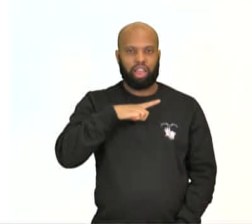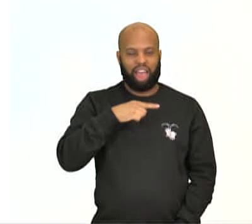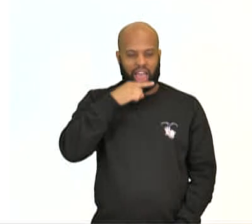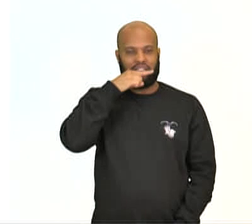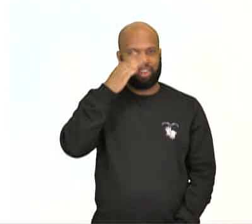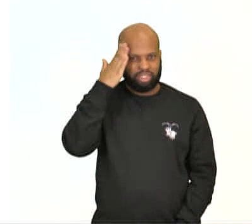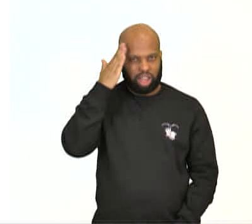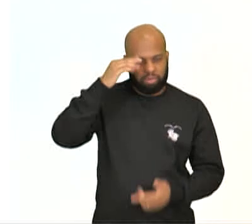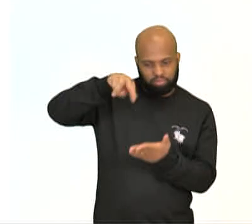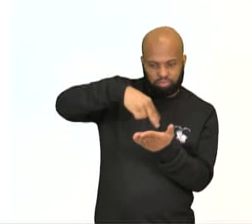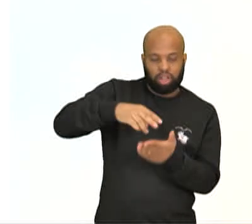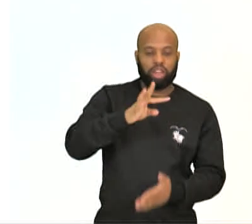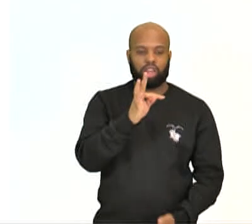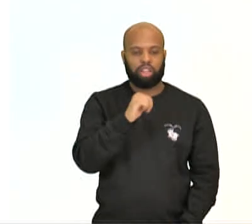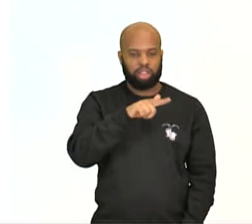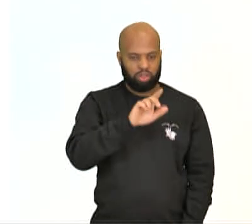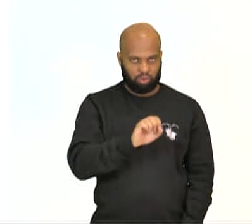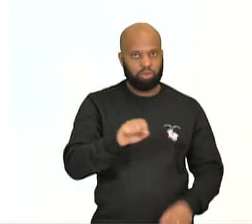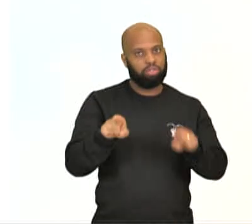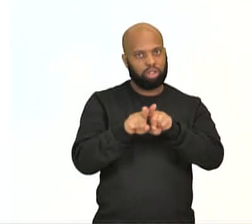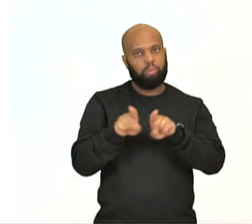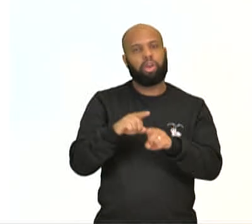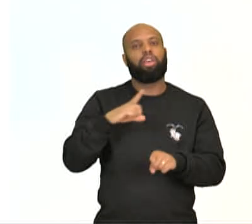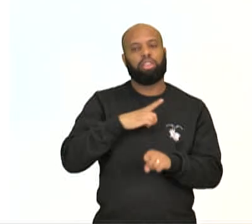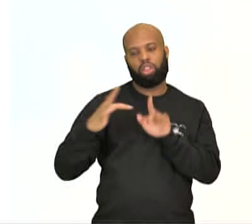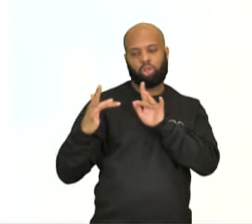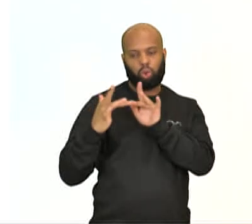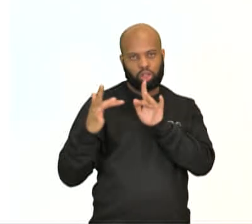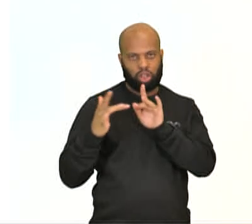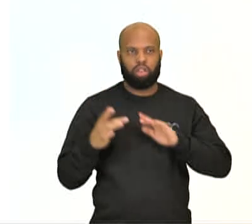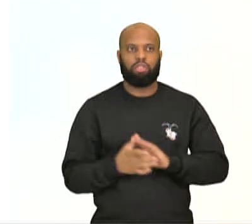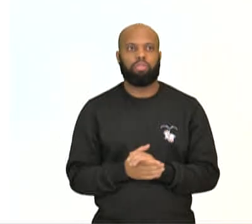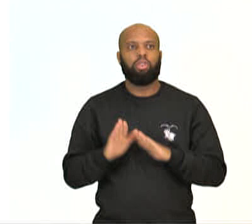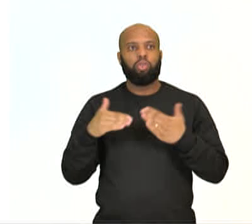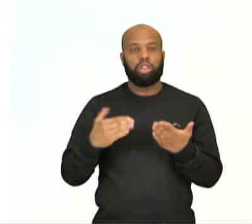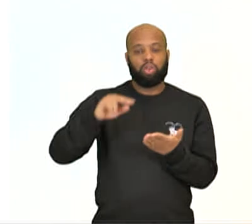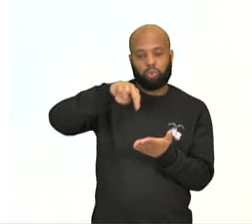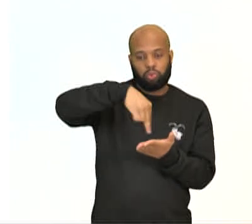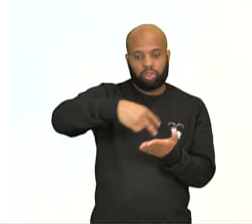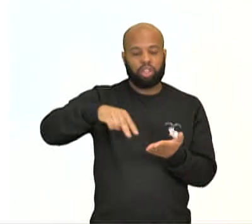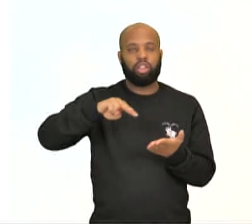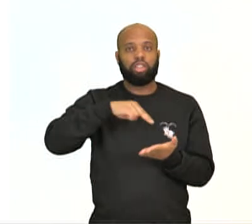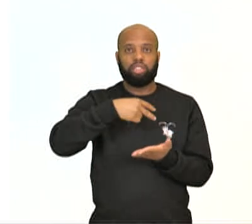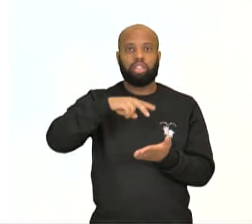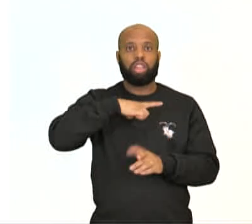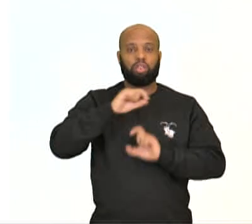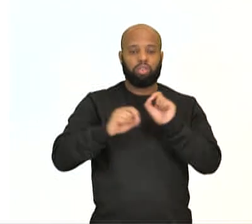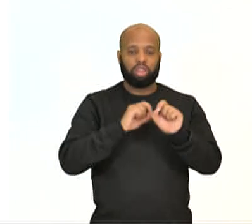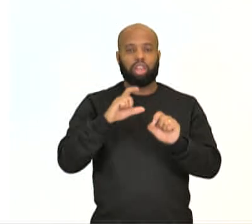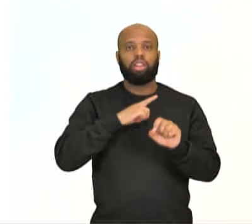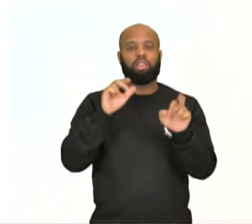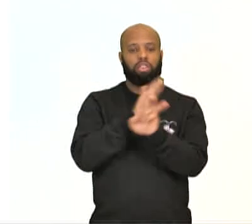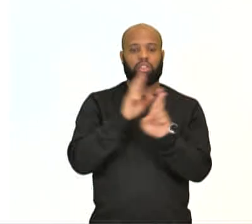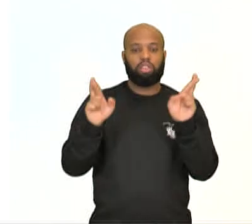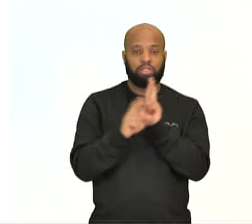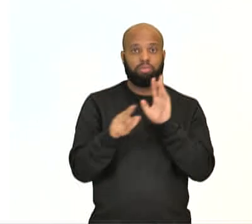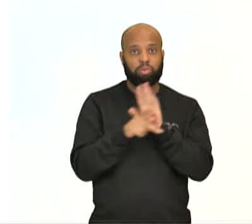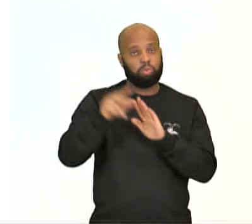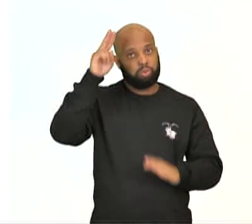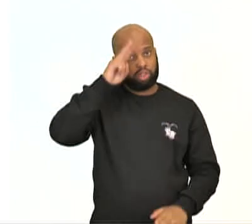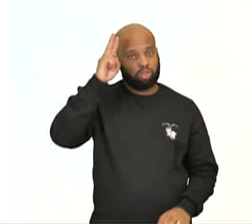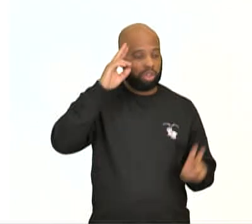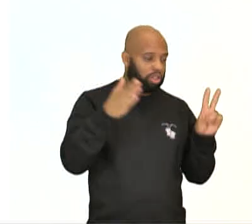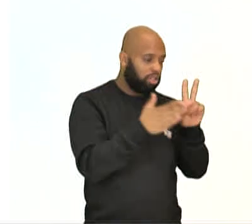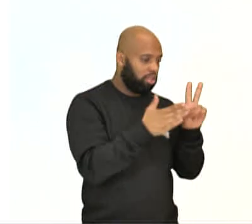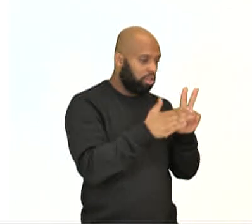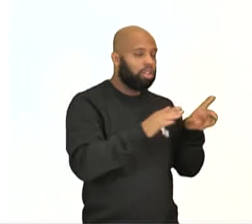E a história aqui no nosso país, a história no Brasil? As danças, elas são ligadas à história dos índios e dos